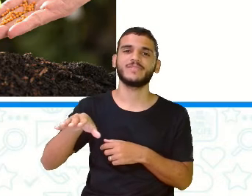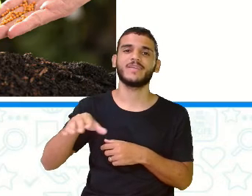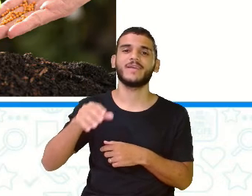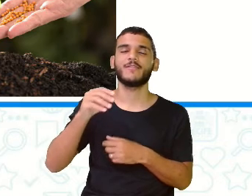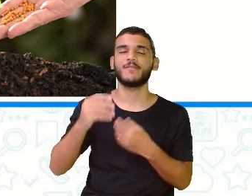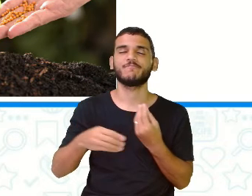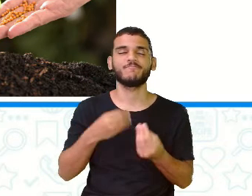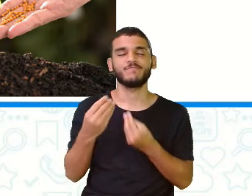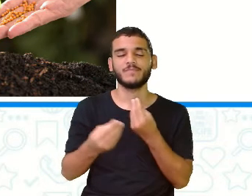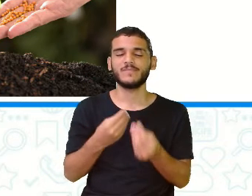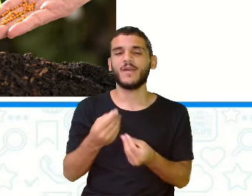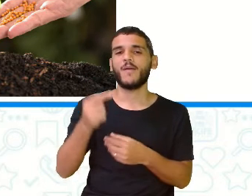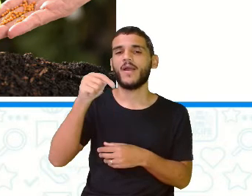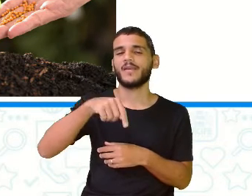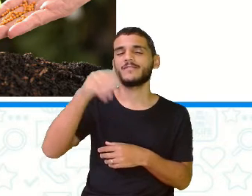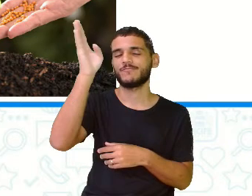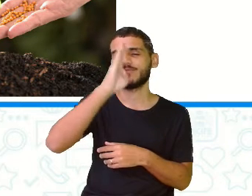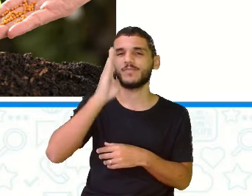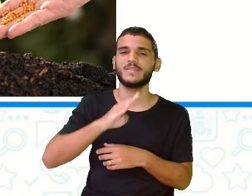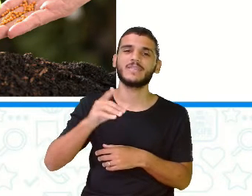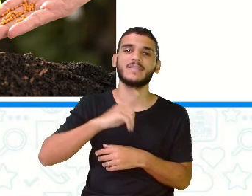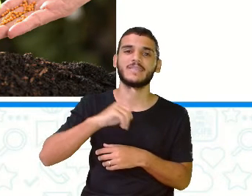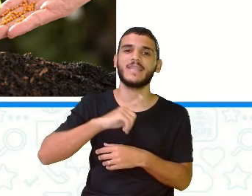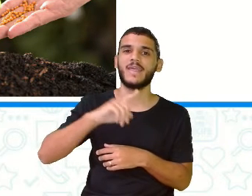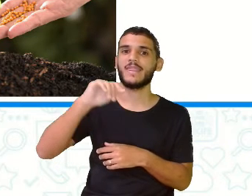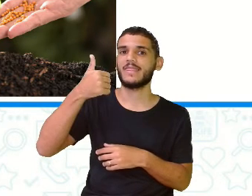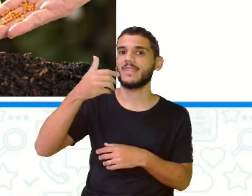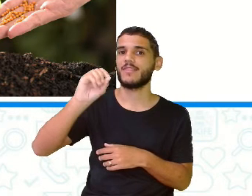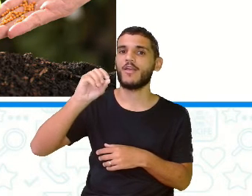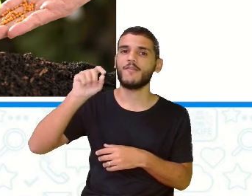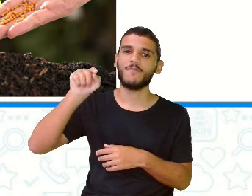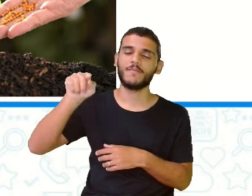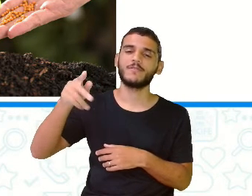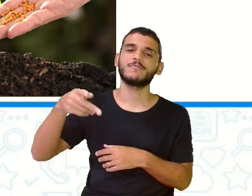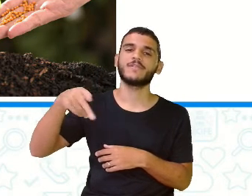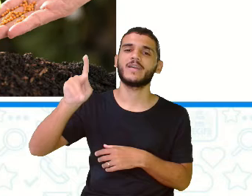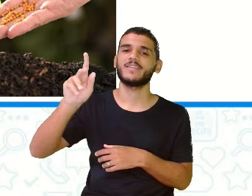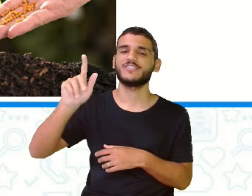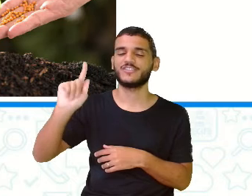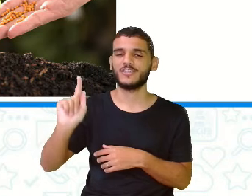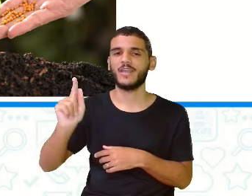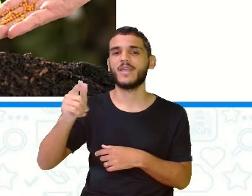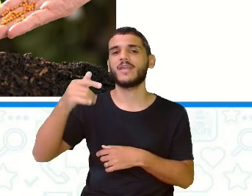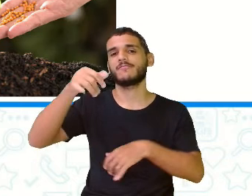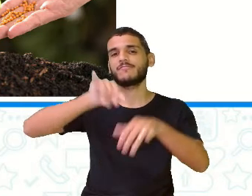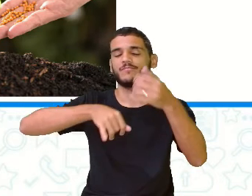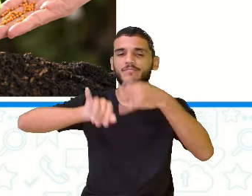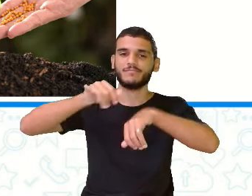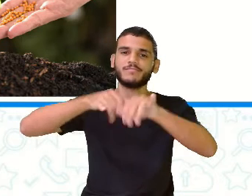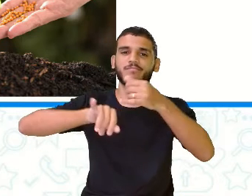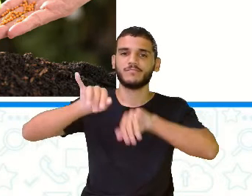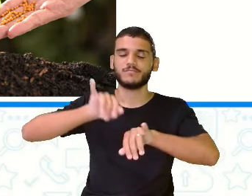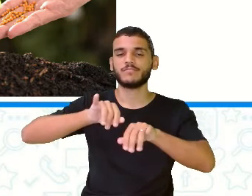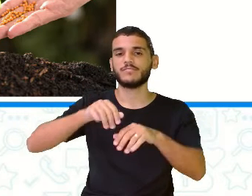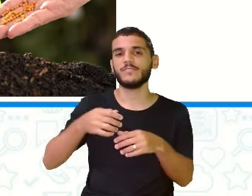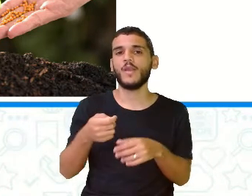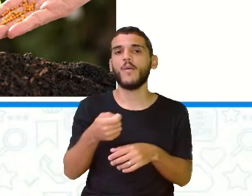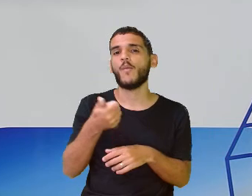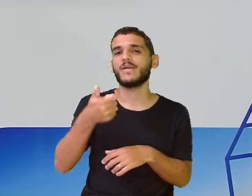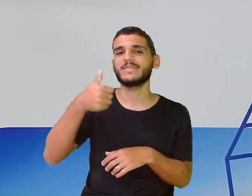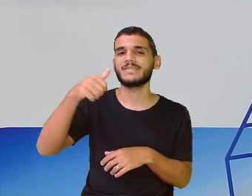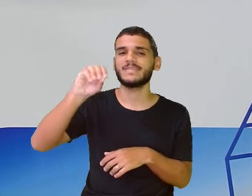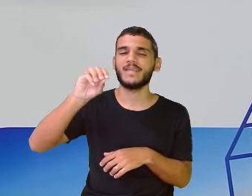mil toneladas de fertilizante químico. Desses 19 mil, 10 mil eram importados. Sabe o que é importado aqui, Quinto? Um